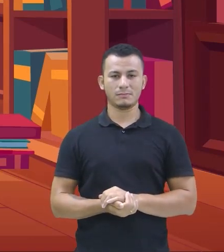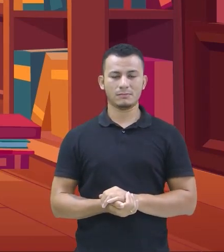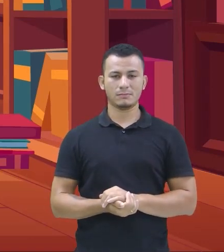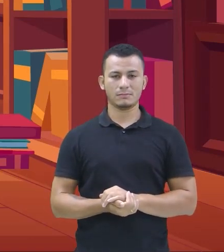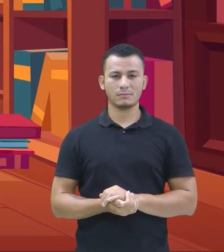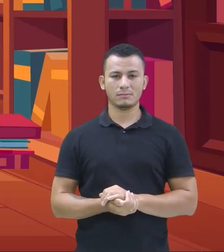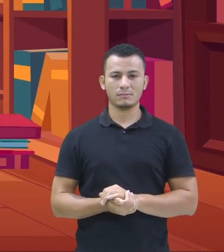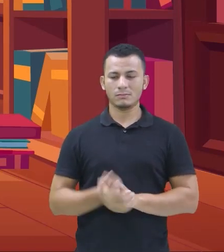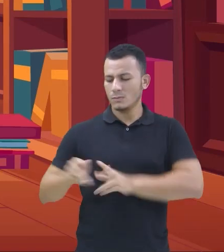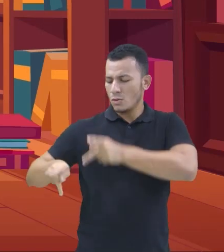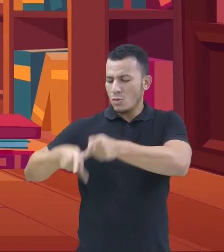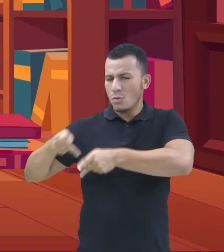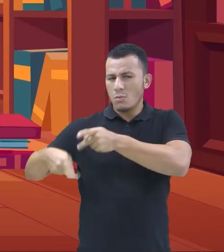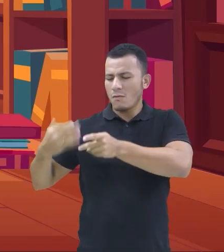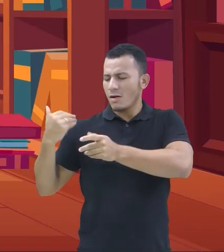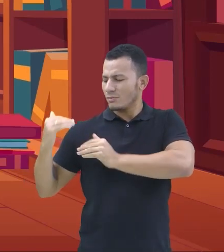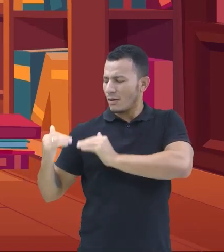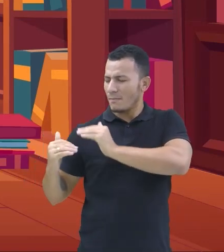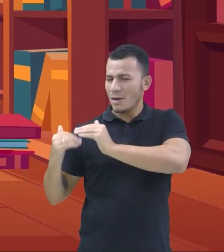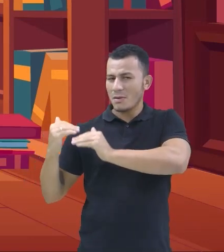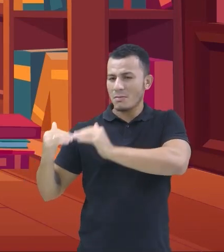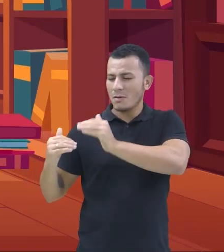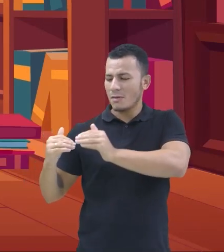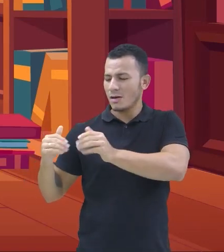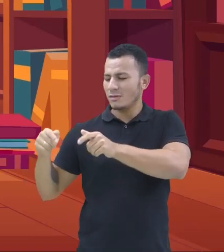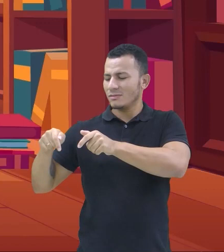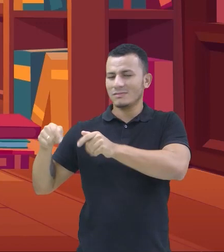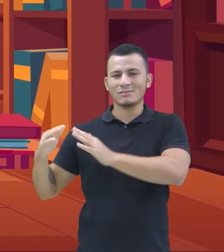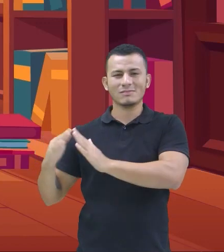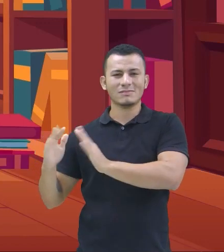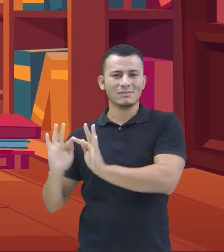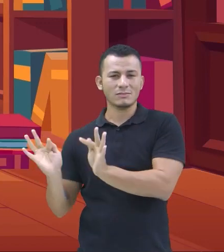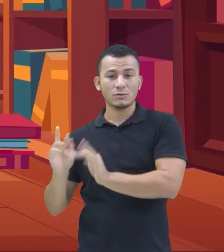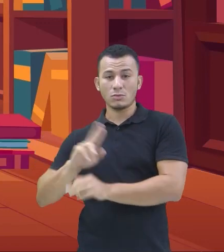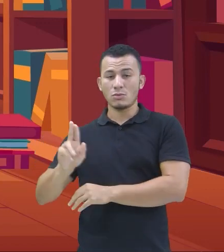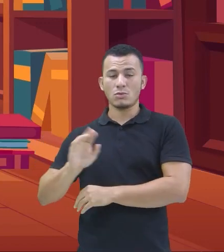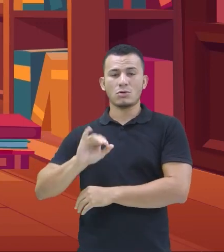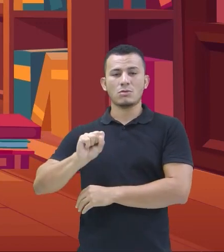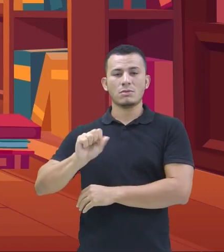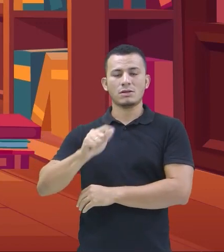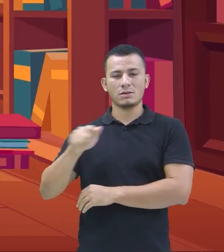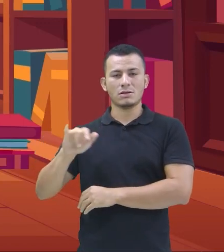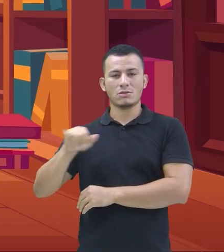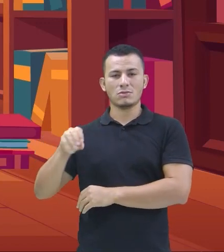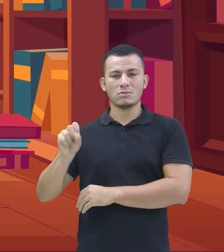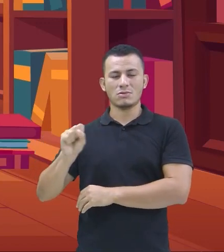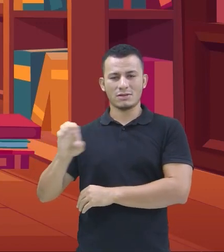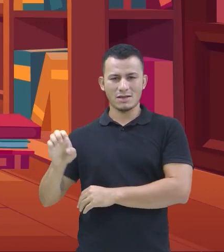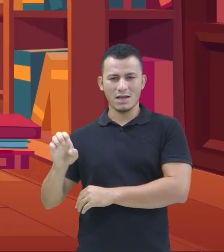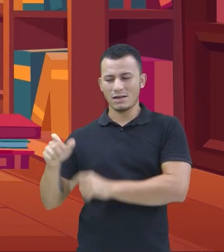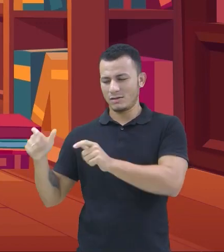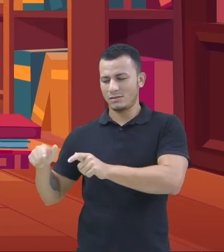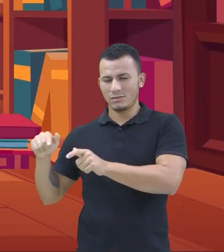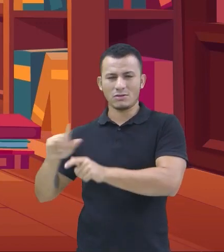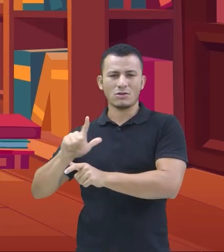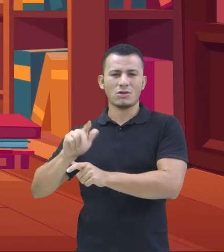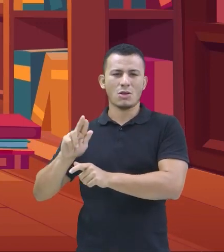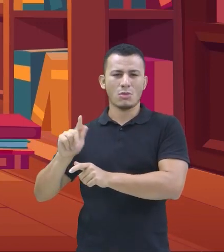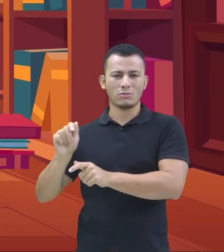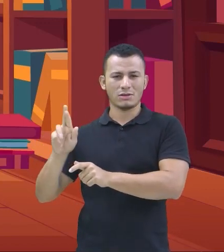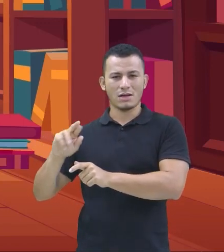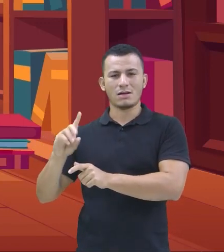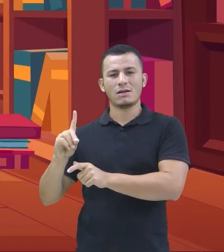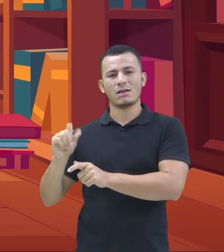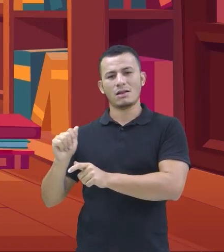O povo que se desenvolveu em torno recebeu o nome de São José da Barra do Rio Negro, lugar da Barra, e em